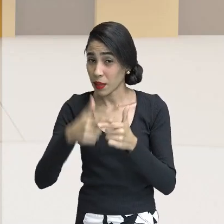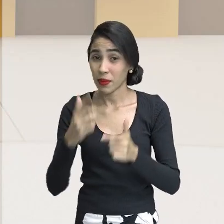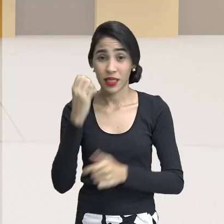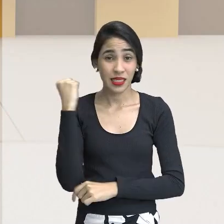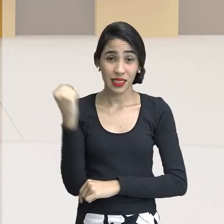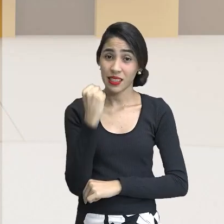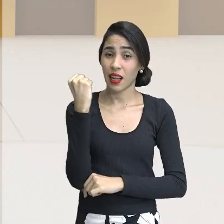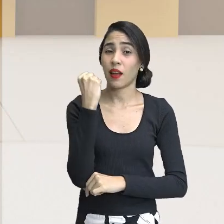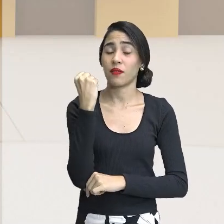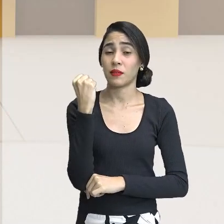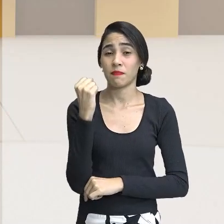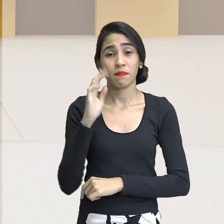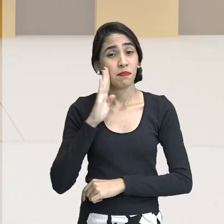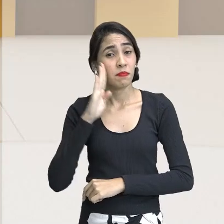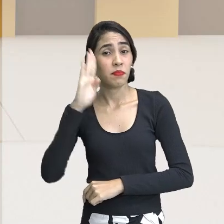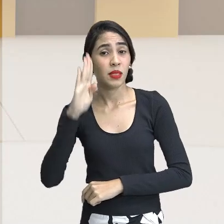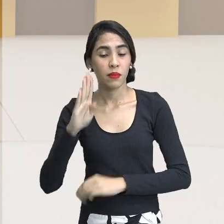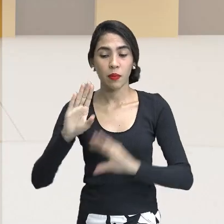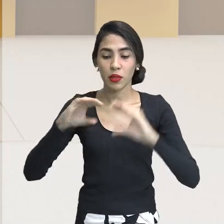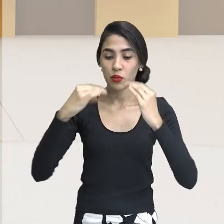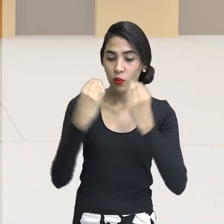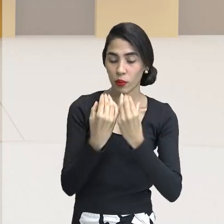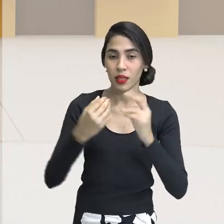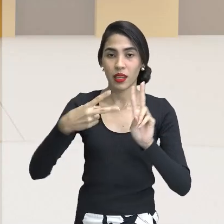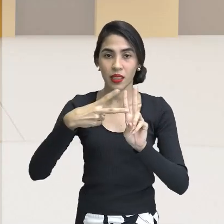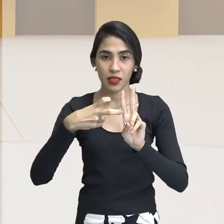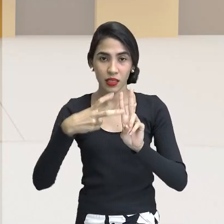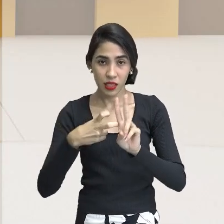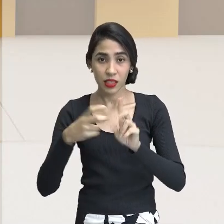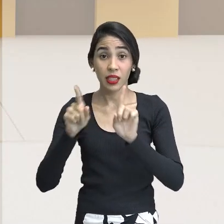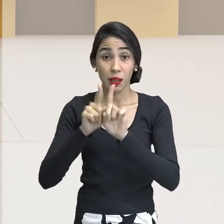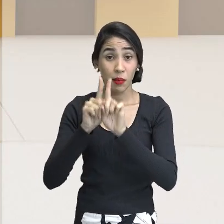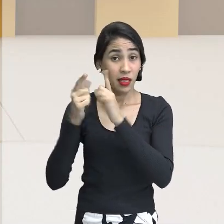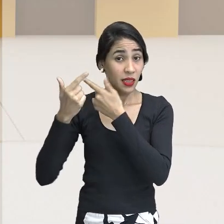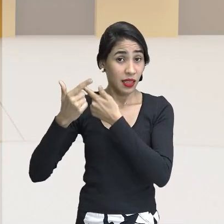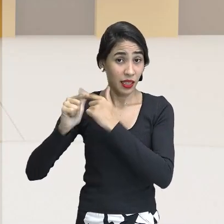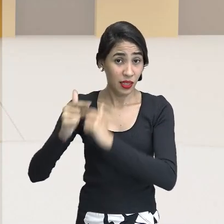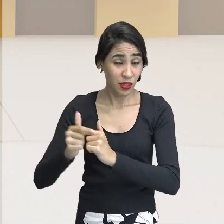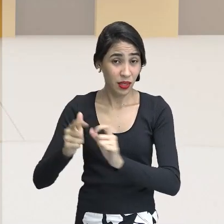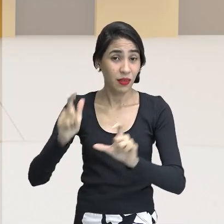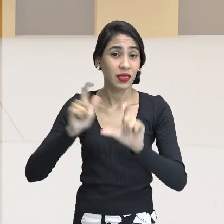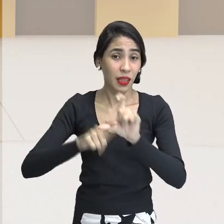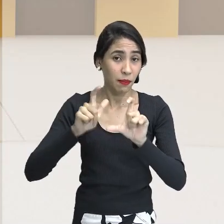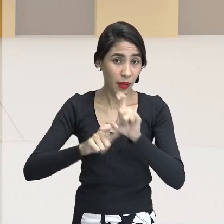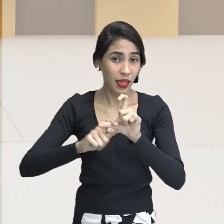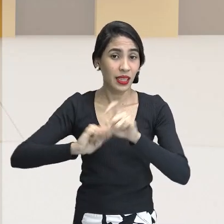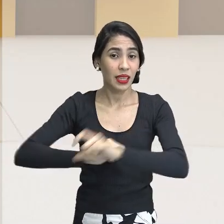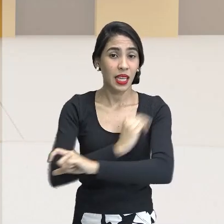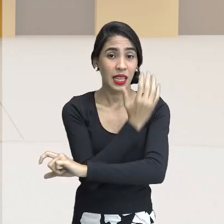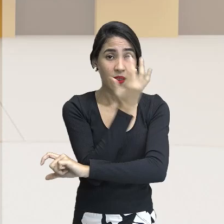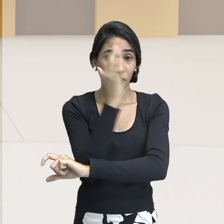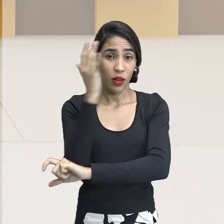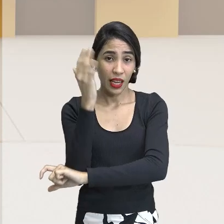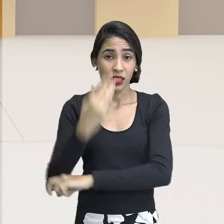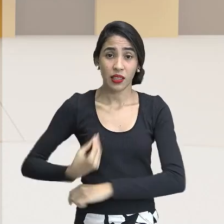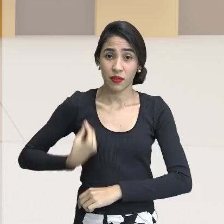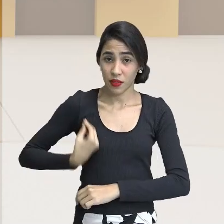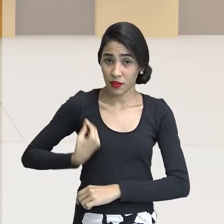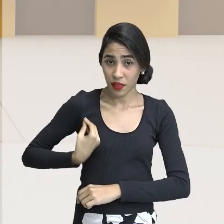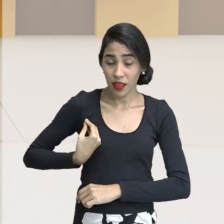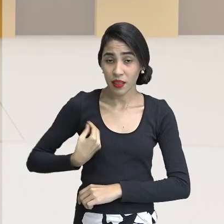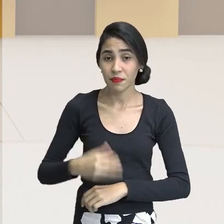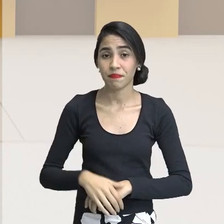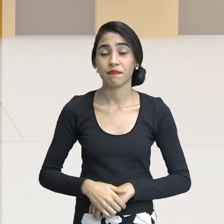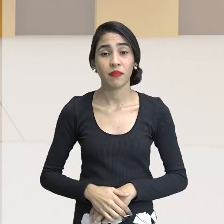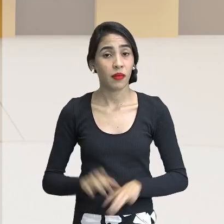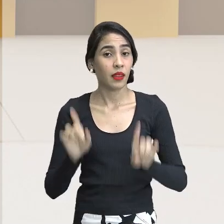tá? Principalmente sobre as comunidades indígenas e tradicionais que dependem ali da floresta, né? Para sua